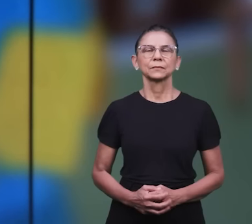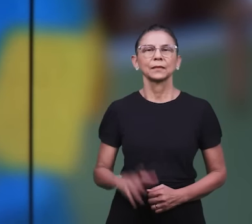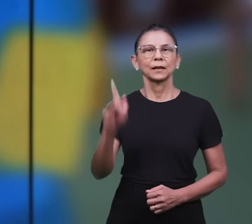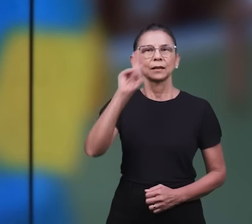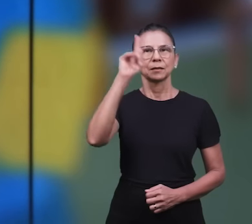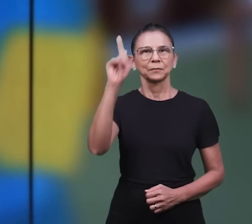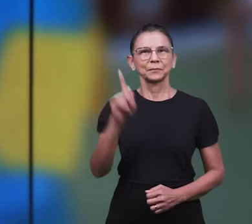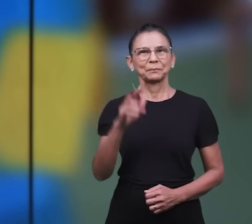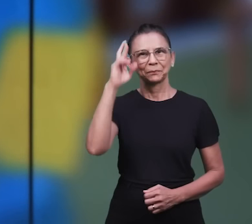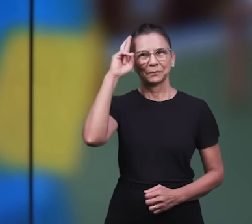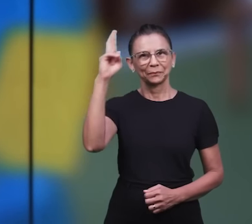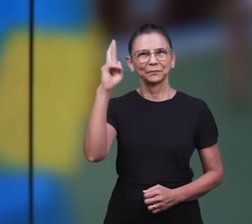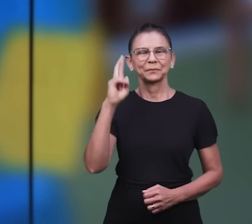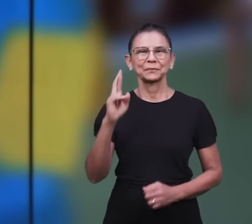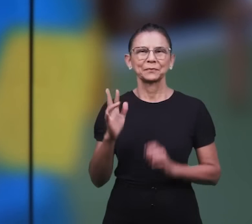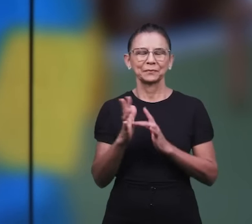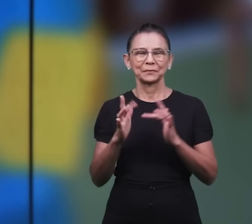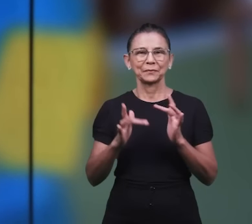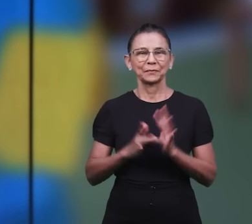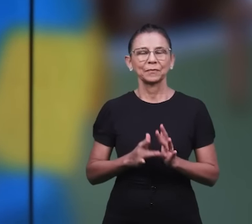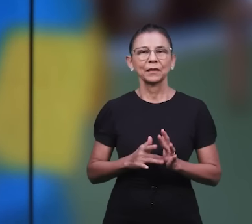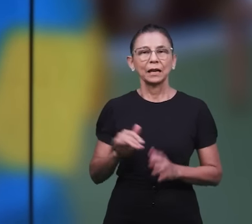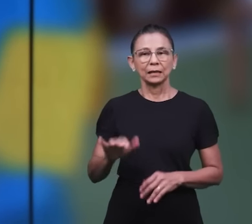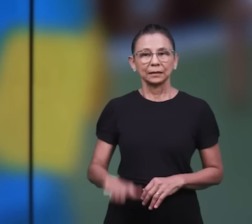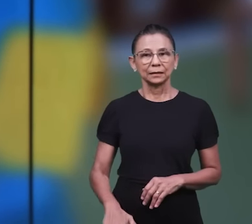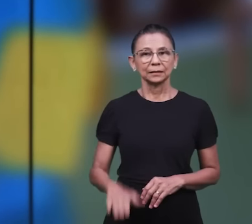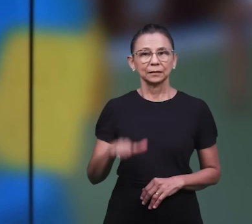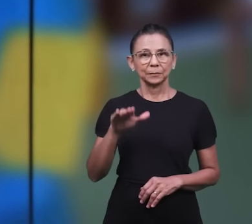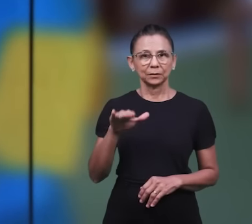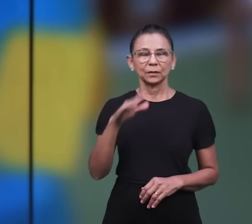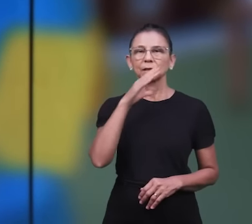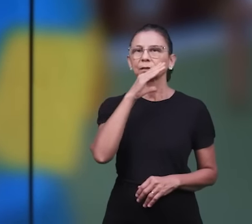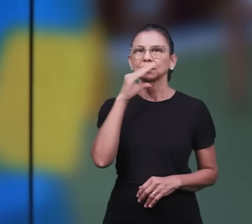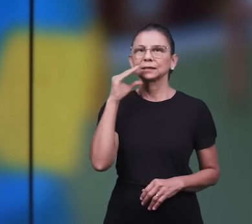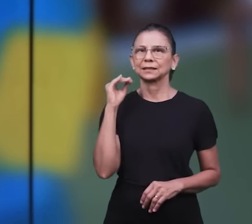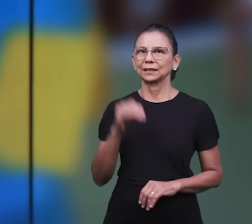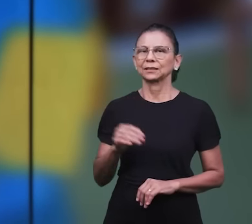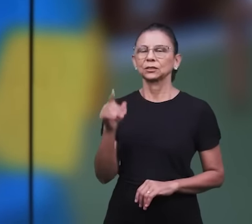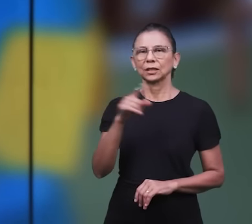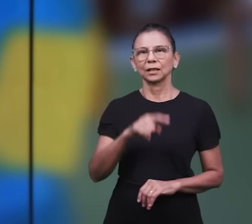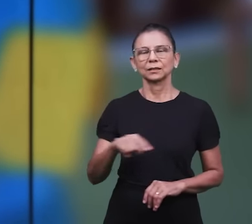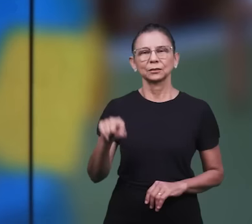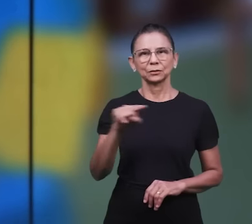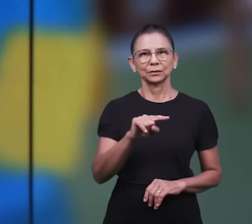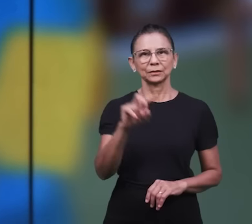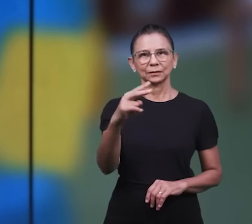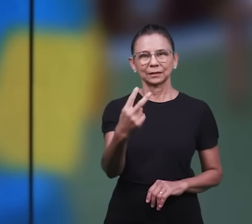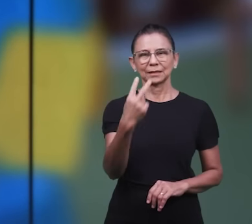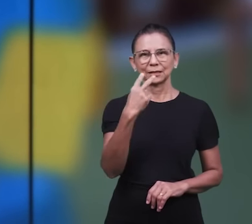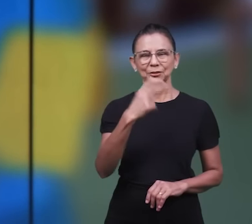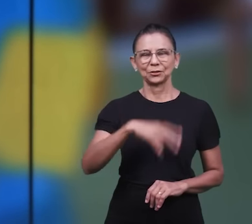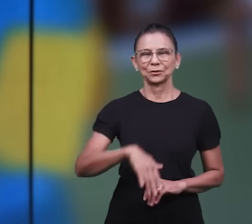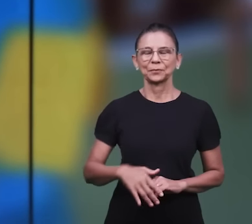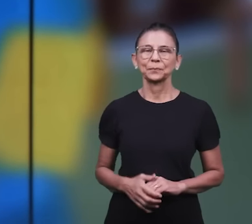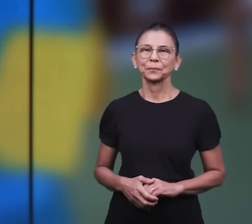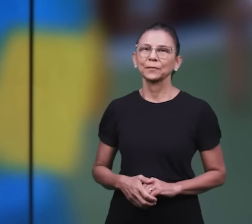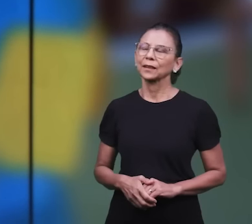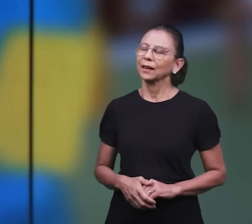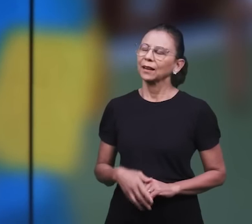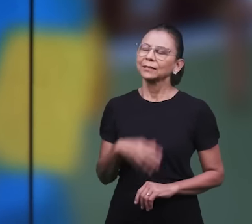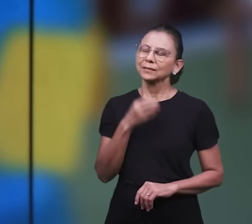a paz do Senhor Jesus as crianças intermediários adolescentes e a todos que nos assistem